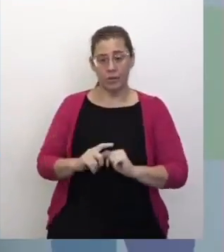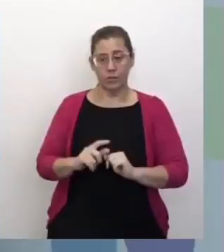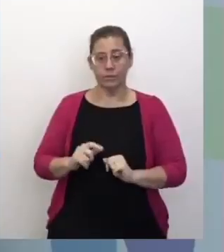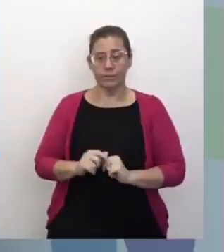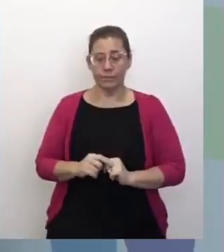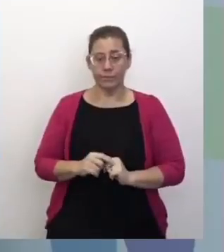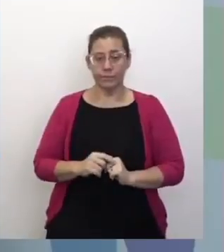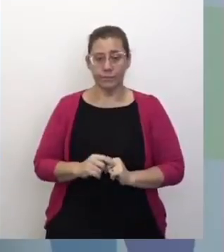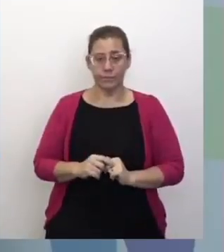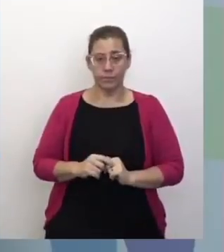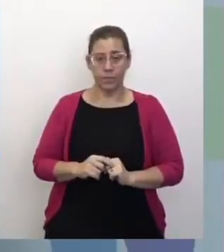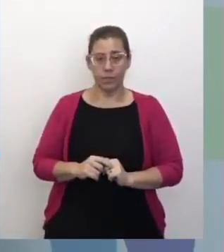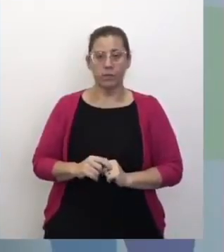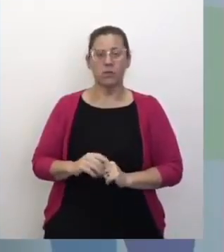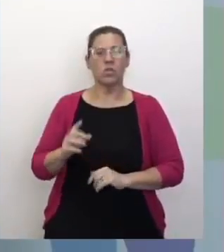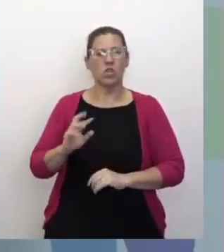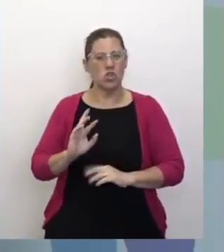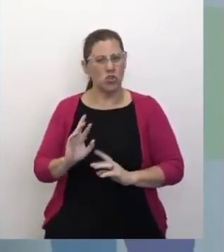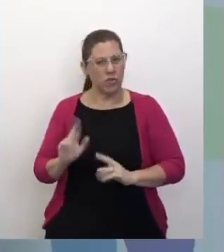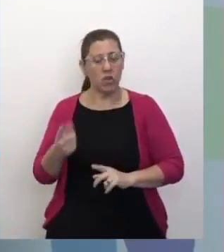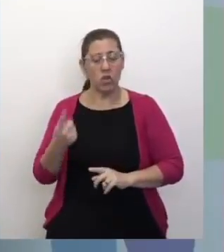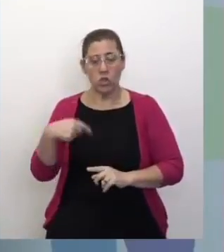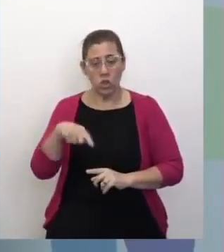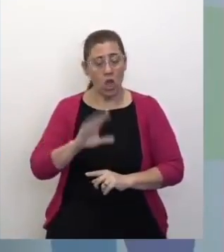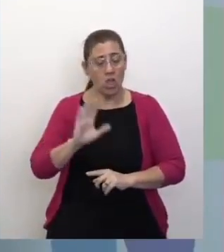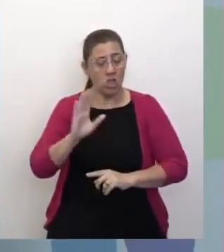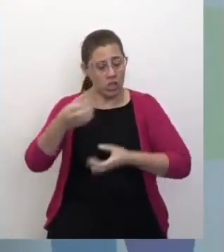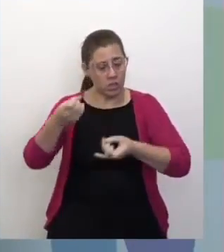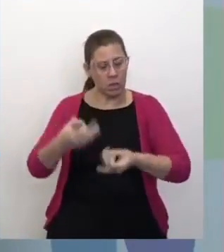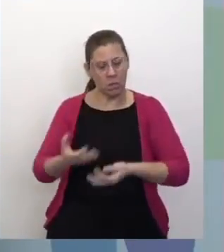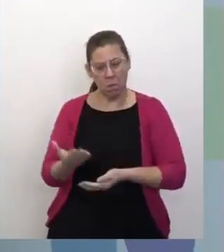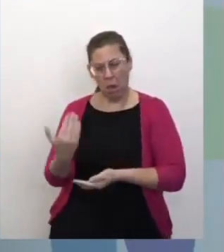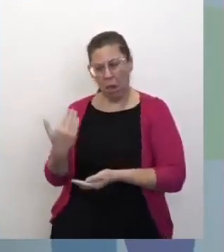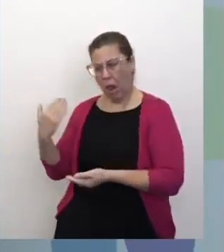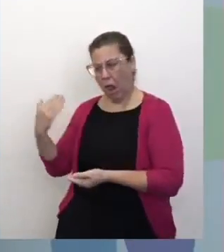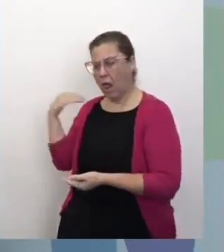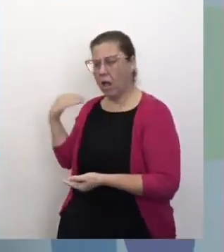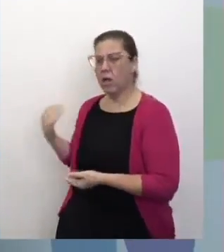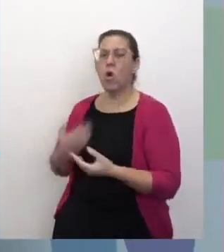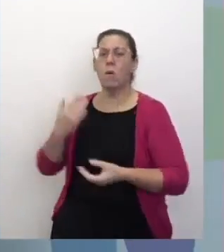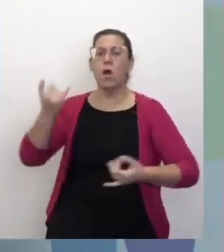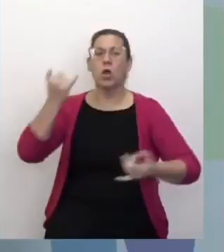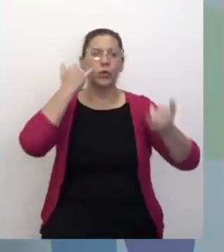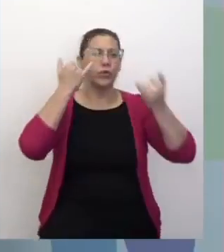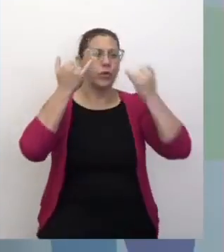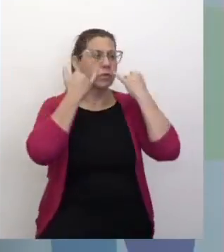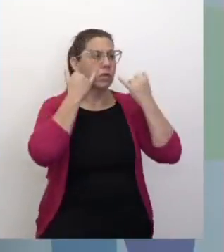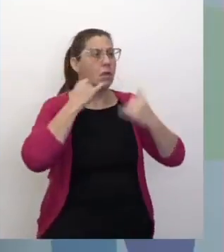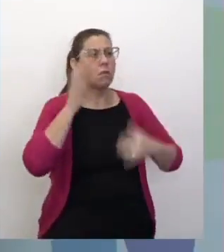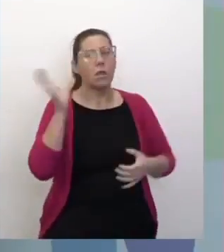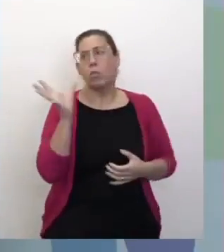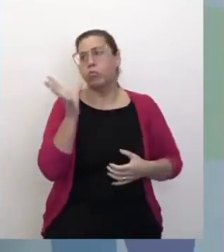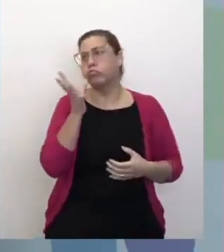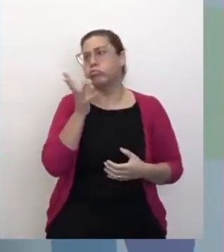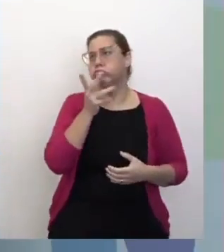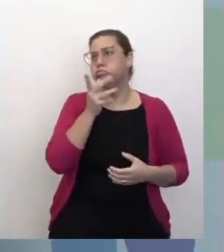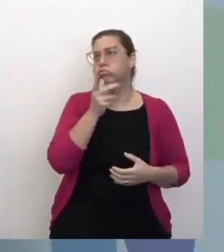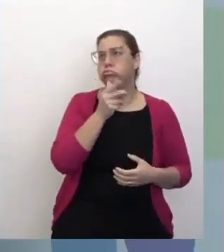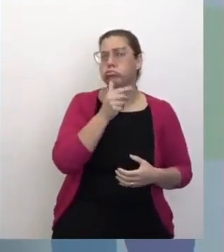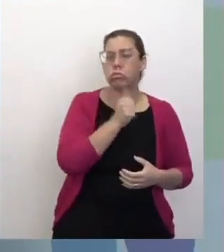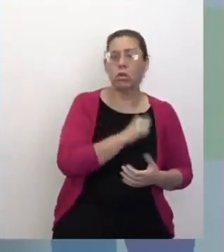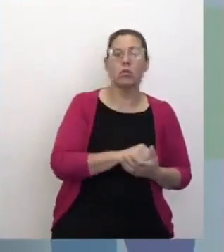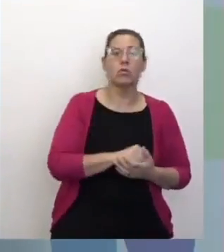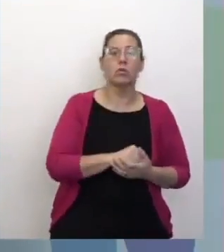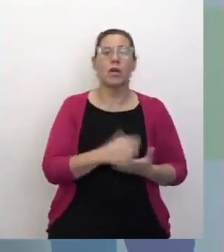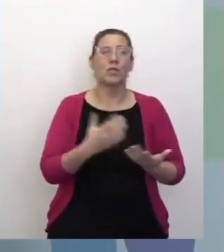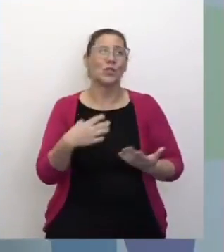falamos nos períodos anteriores, porque nos períodos anteriores, como as informações demoravam muito mais para chegar até as pessoas, as concepções